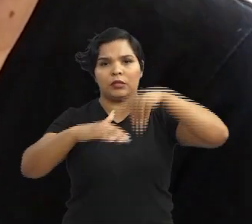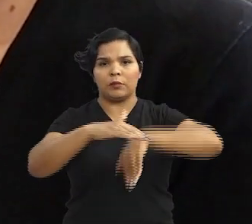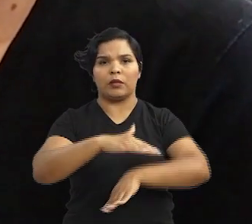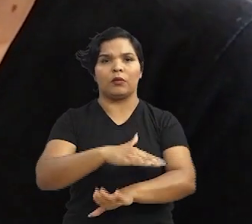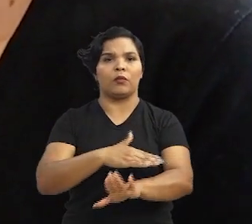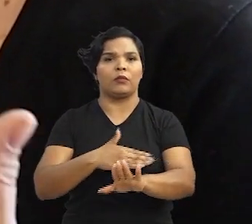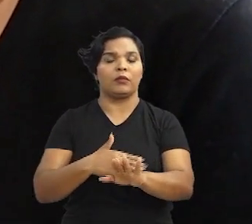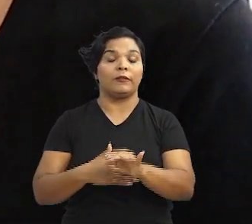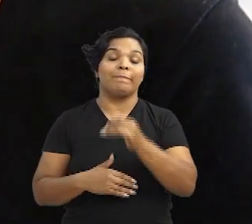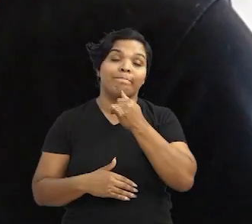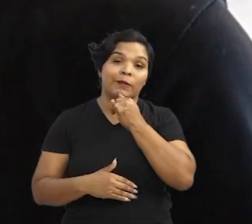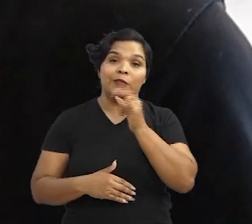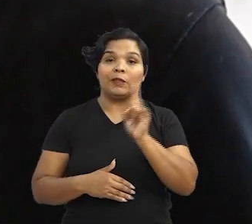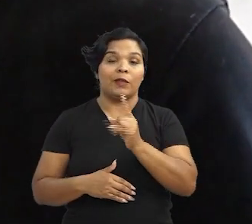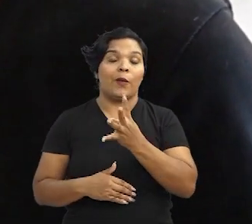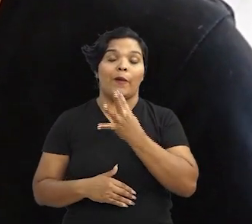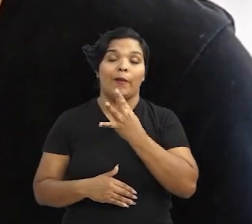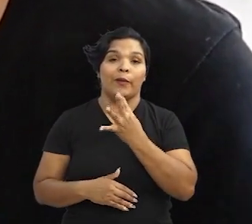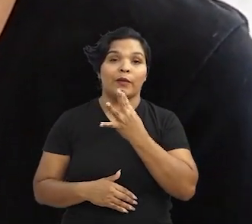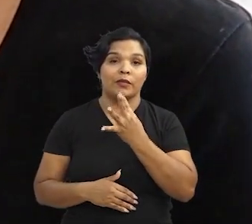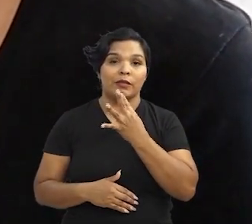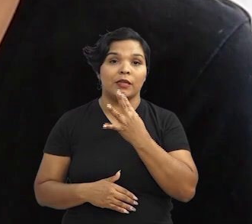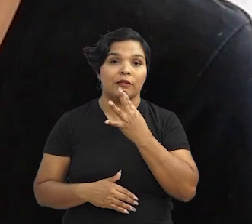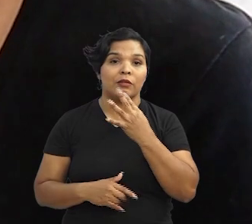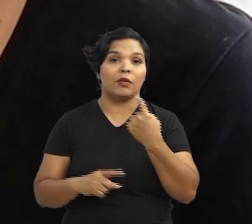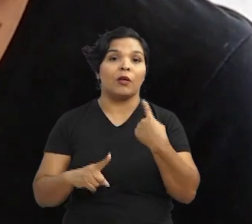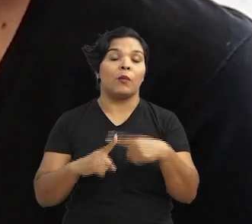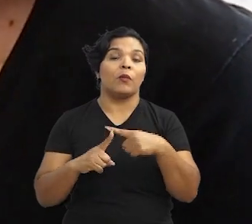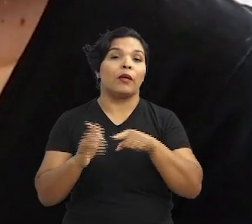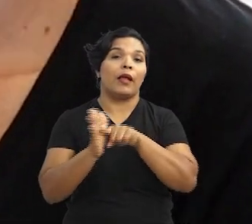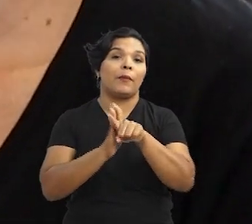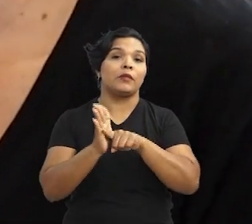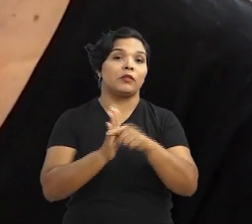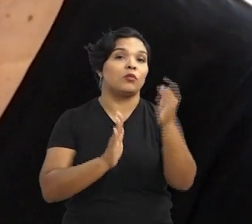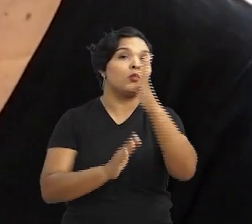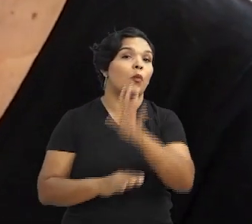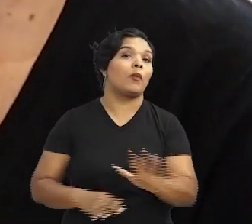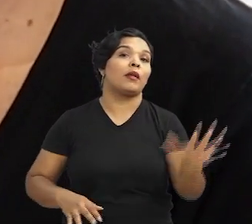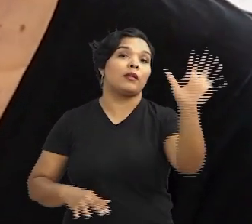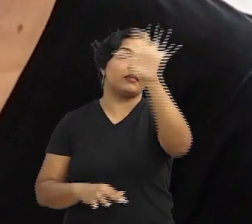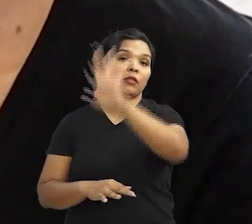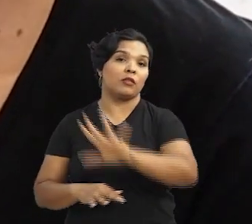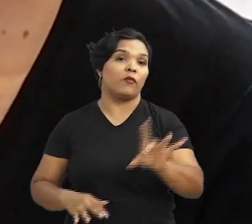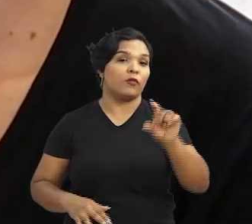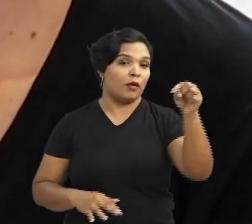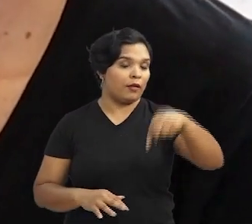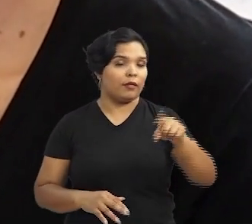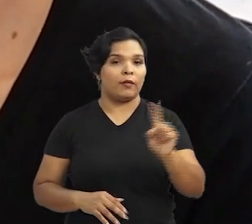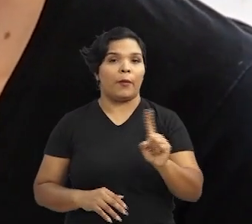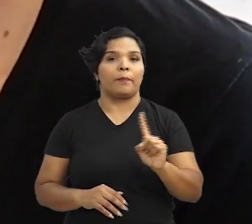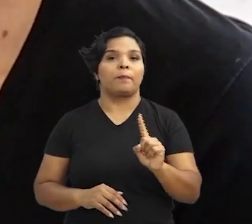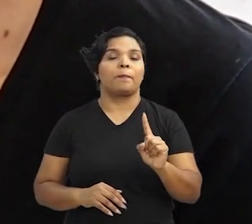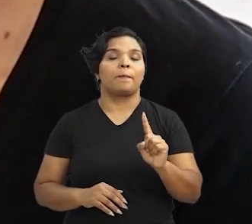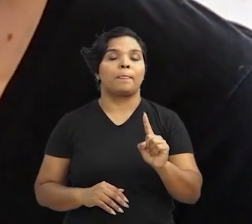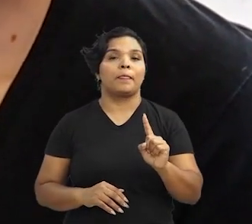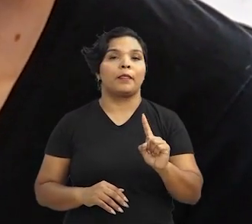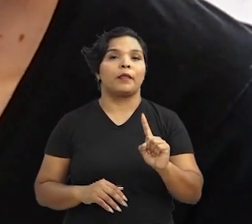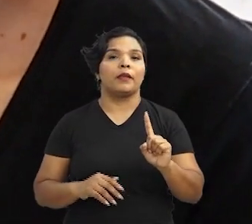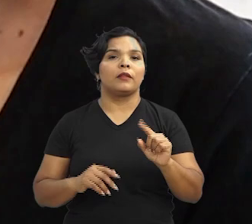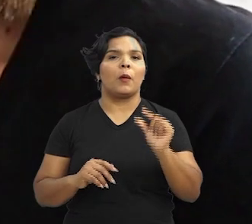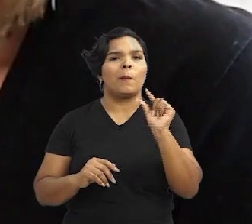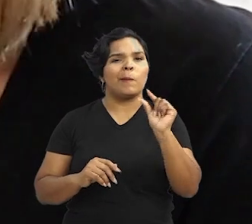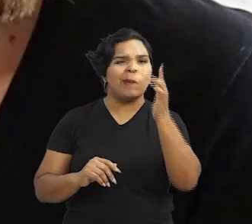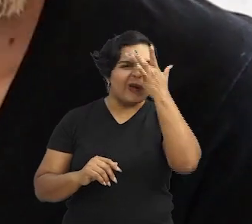mergulhadores. Infelizmente não é tão conhecido, isso também foi porque a pesquisa ela foi pelo Brasil, né? Não foi só mergulhadores daqui, né?